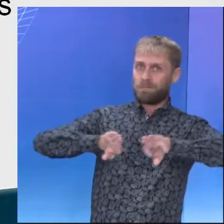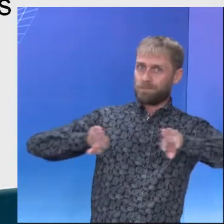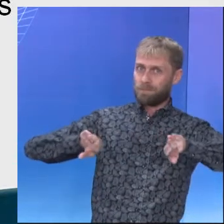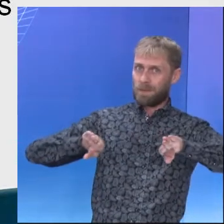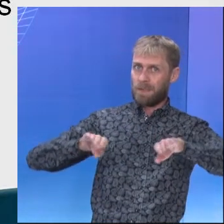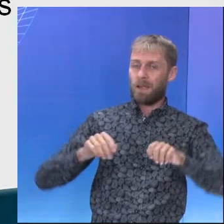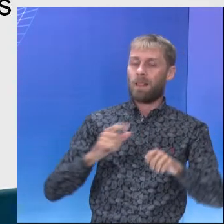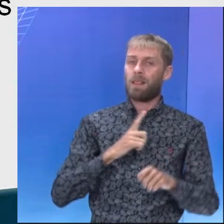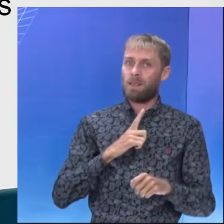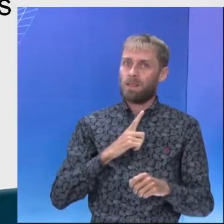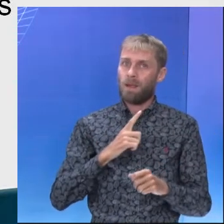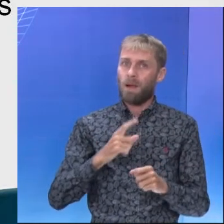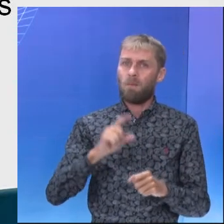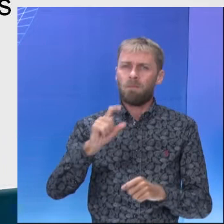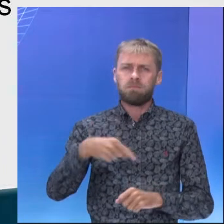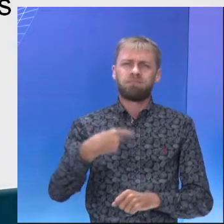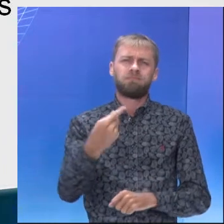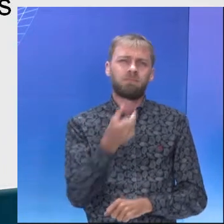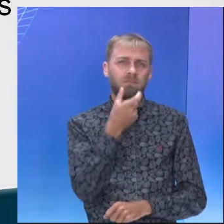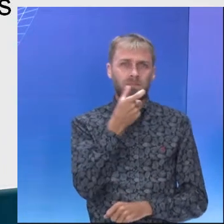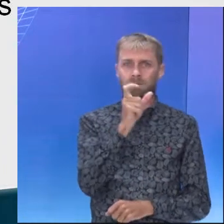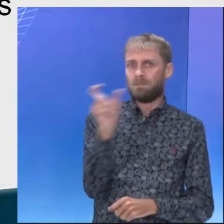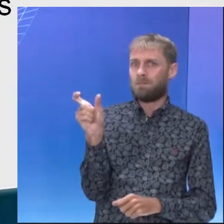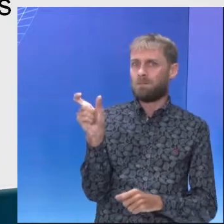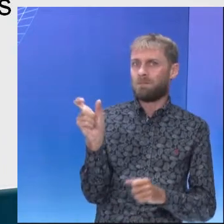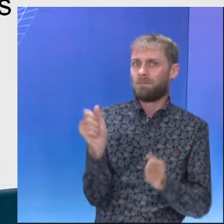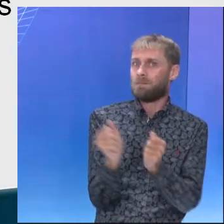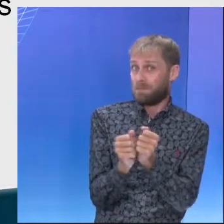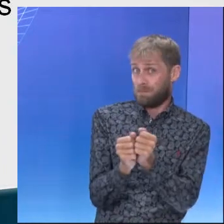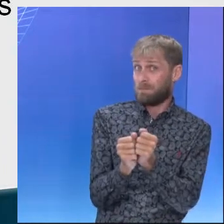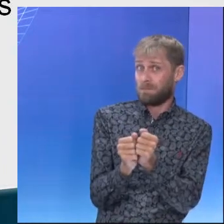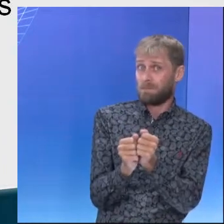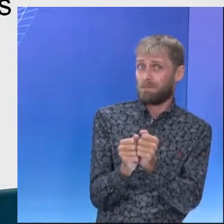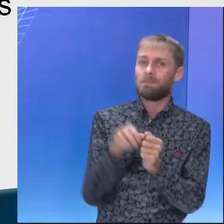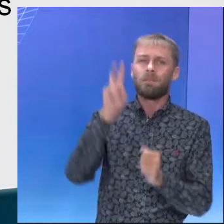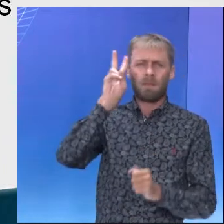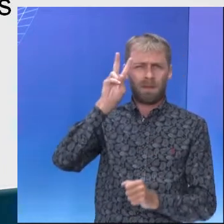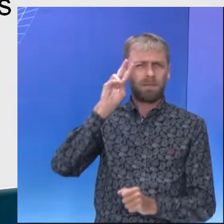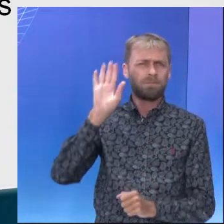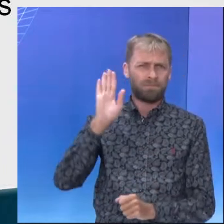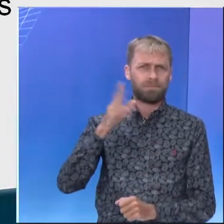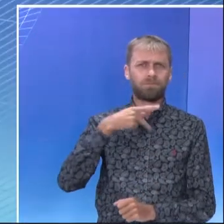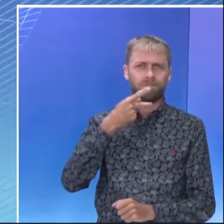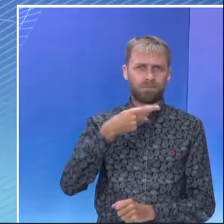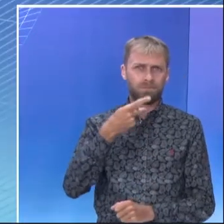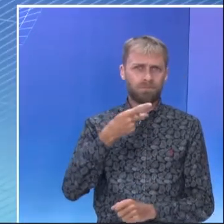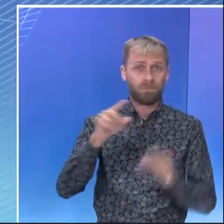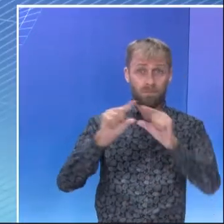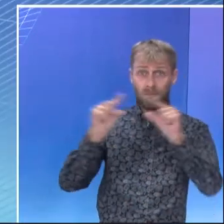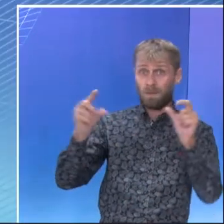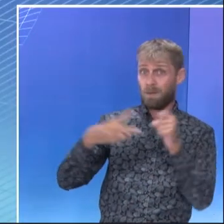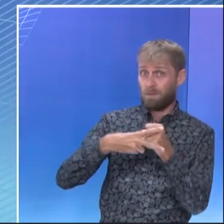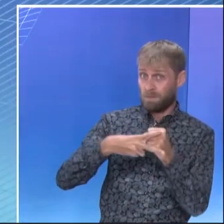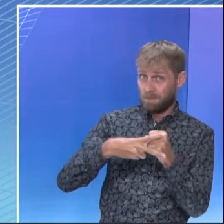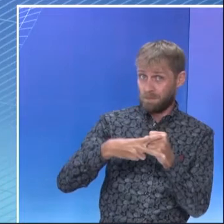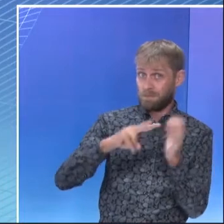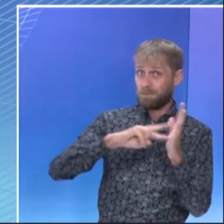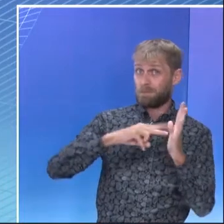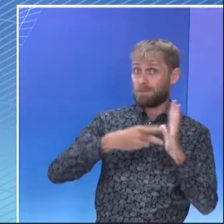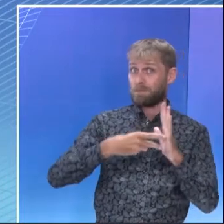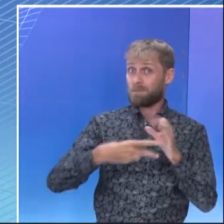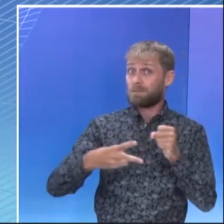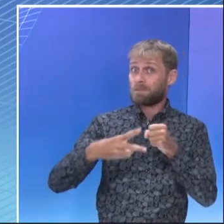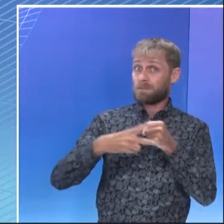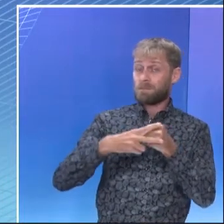aqueles acompanhados por complementos. Lembra que eu disse que o phrasal verb é um verbo mais